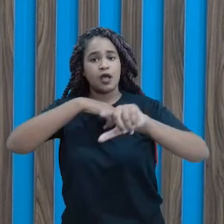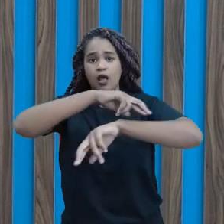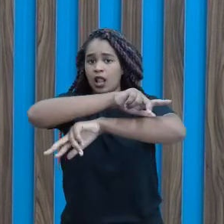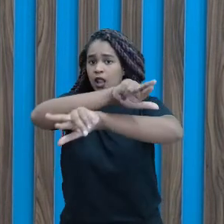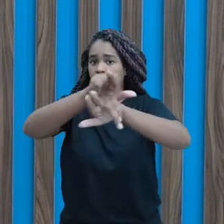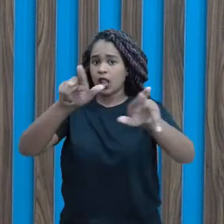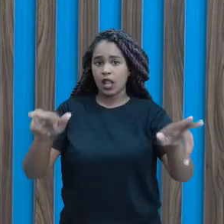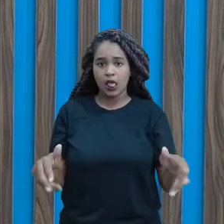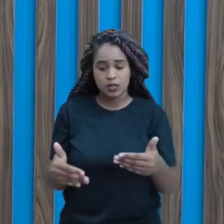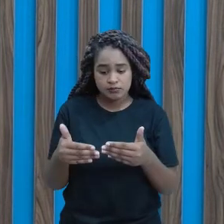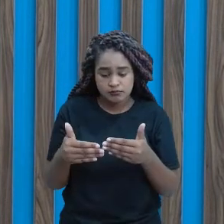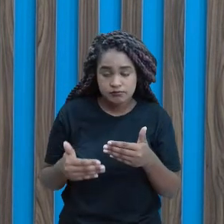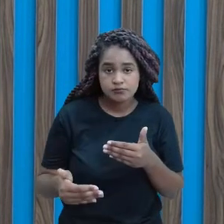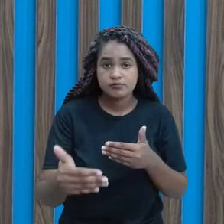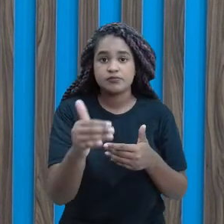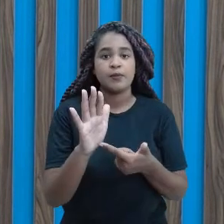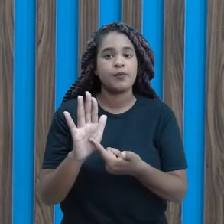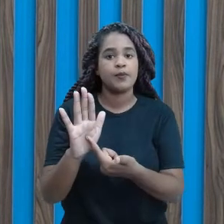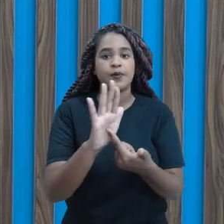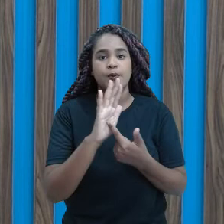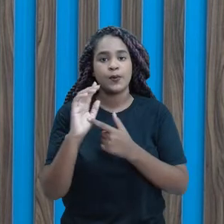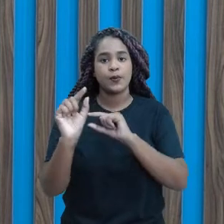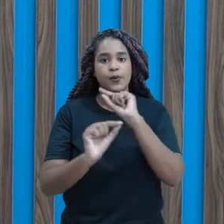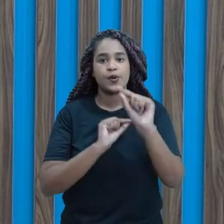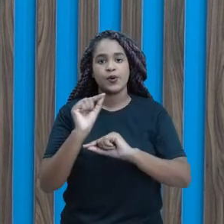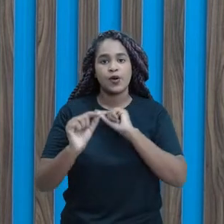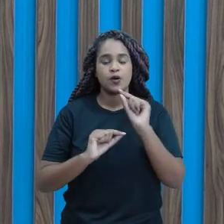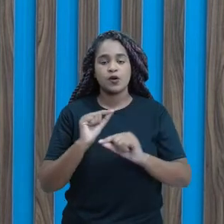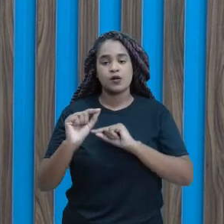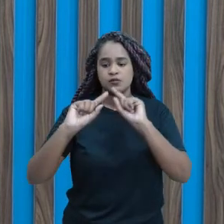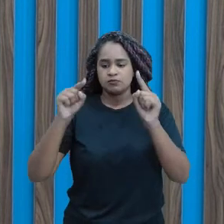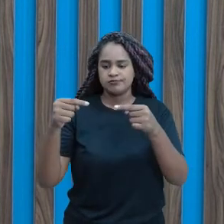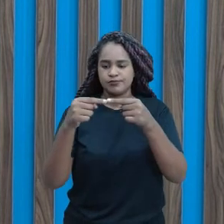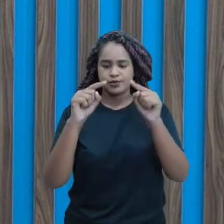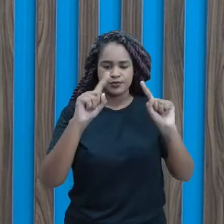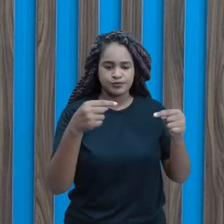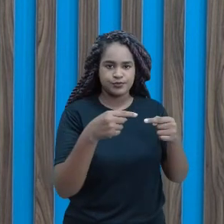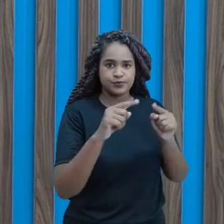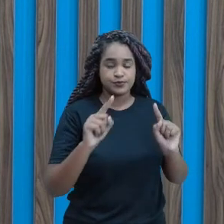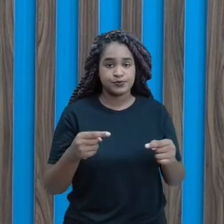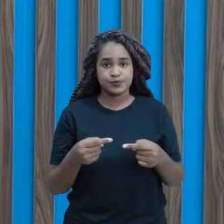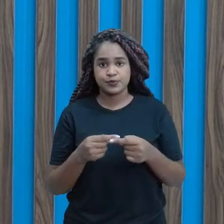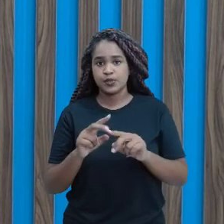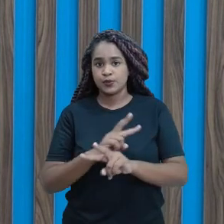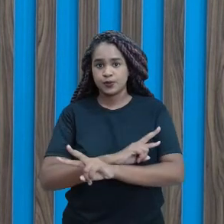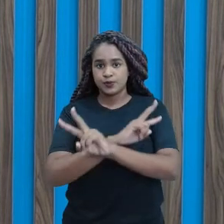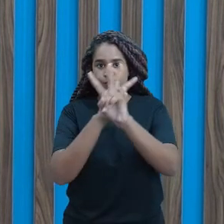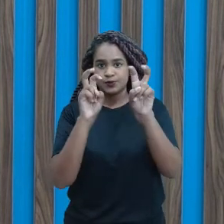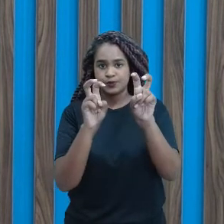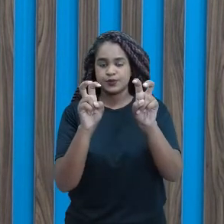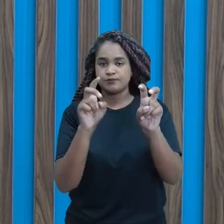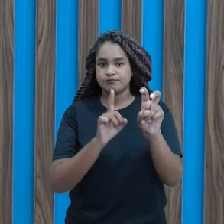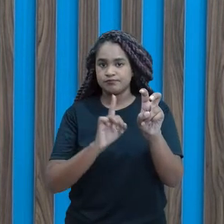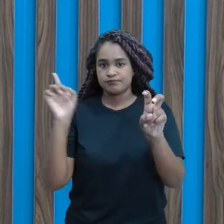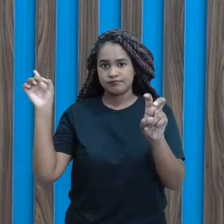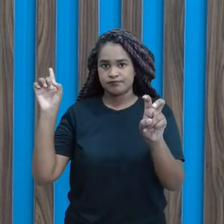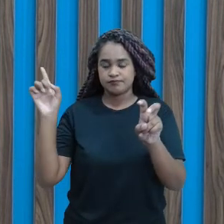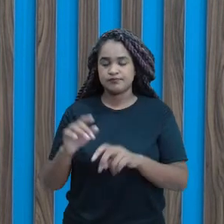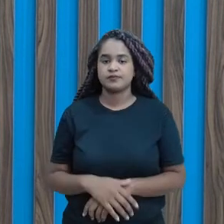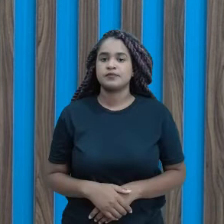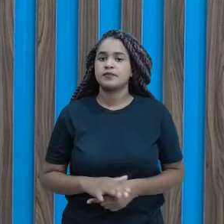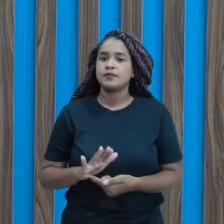frente, que é essa relação que ela colocou aí sobre a TV, aí sobre o quadro, mostrando para